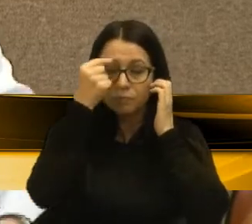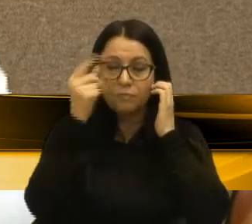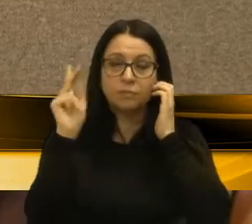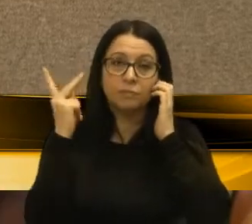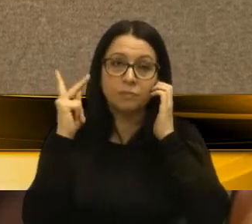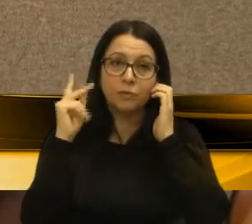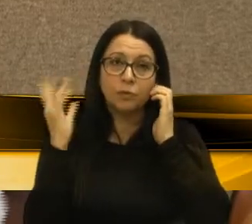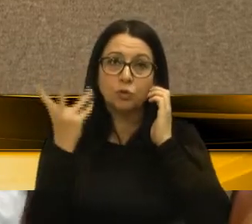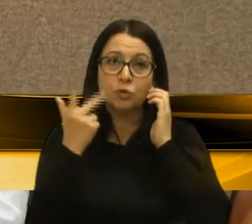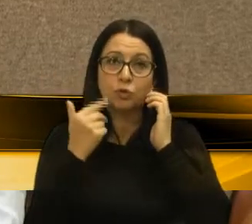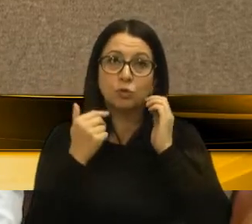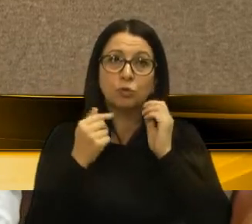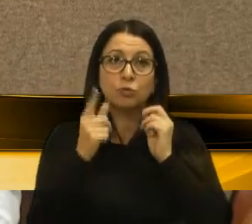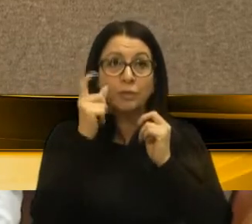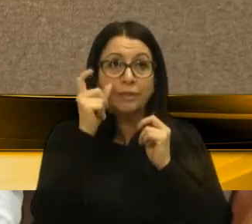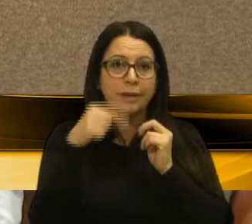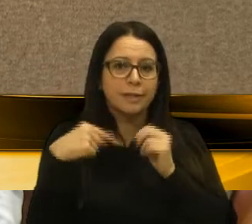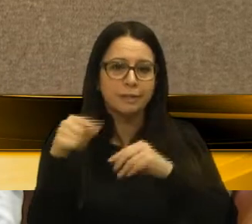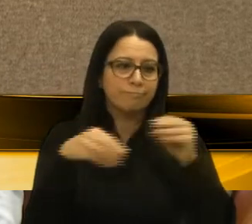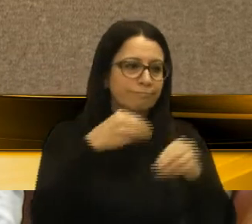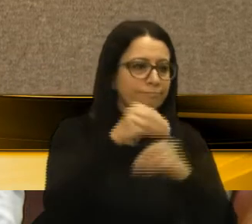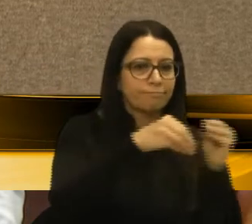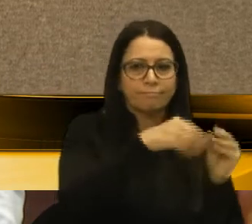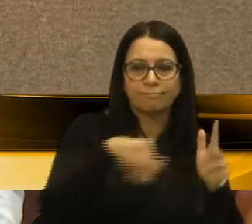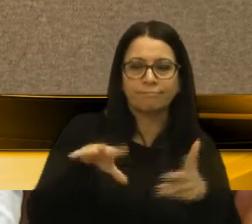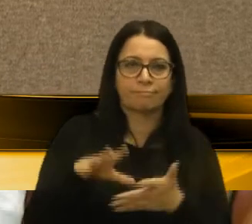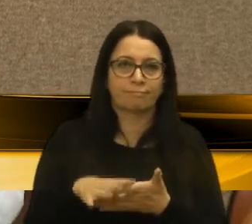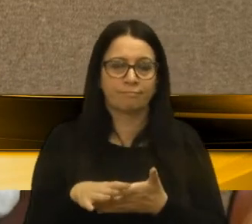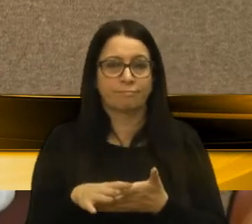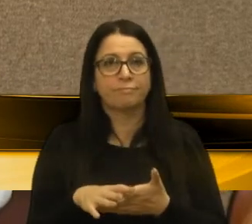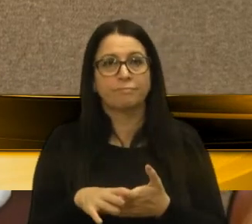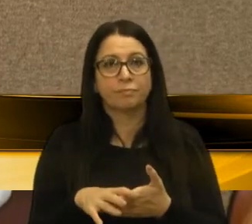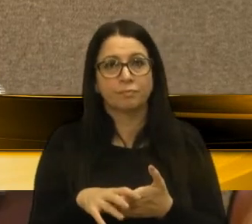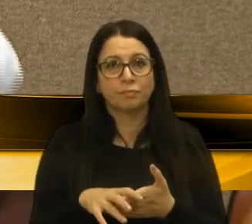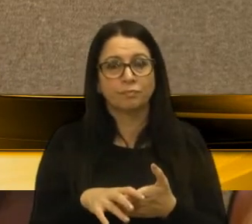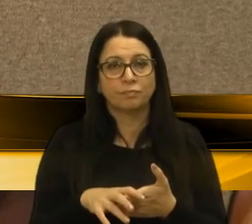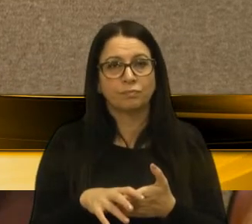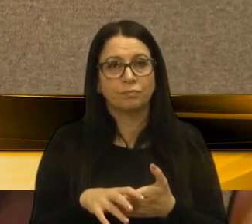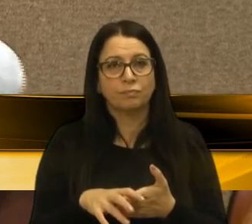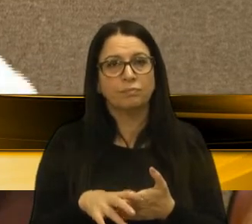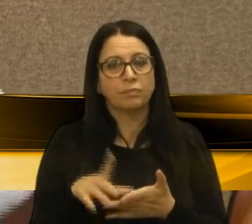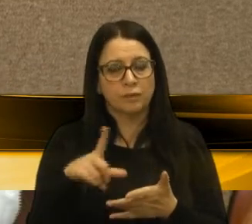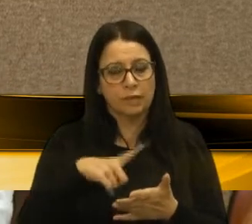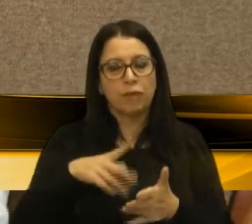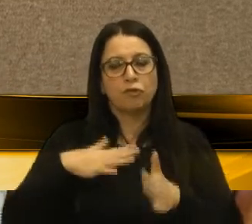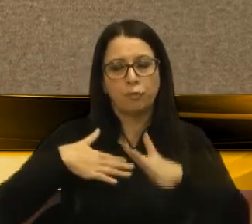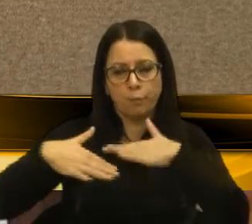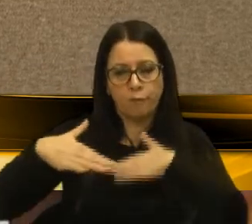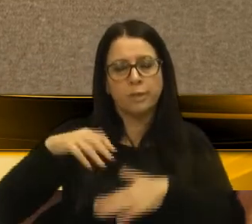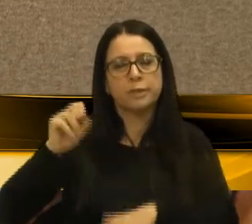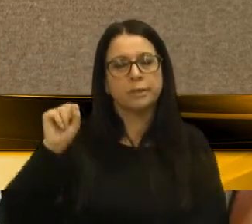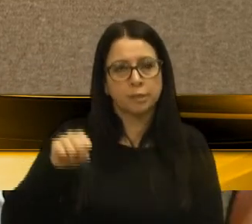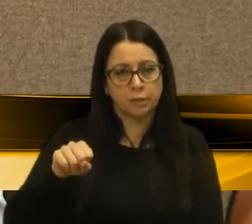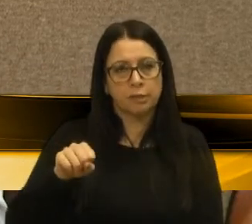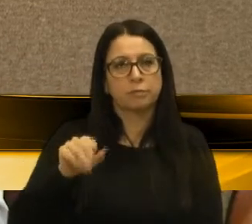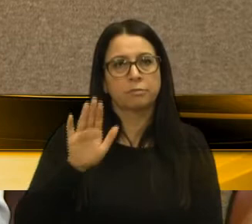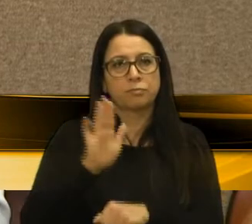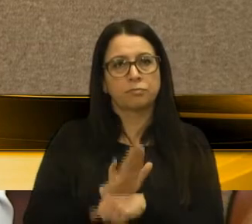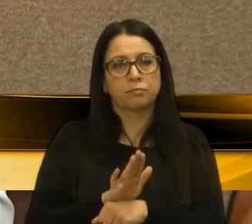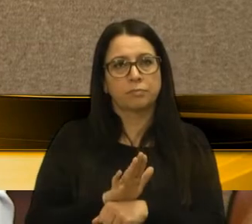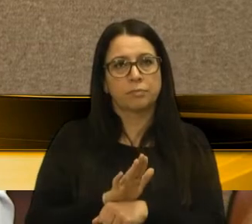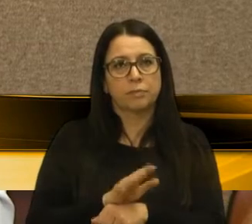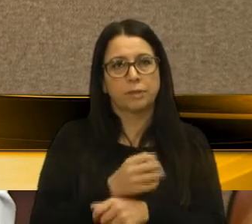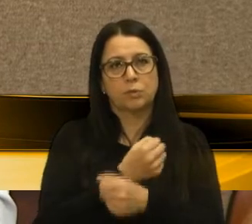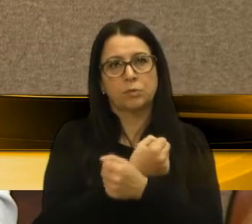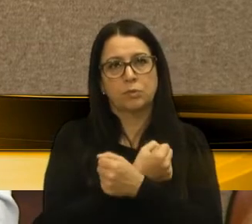todo um jogo de interesses. Então, houve movimento, sim, em prol da